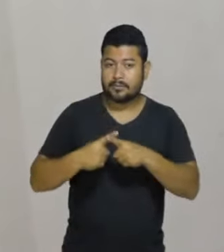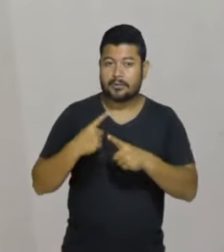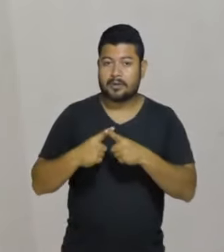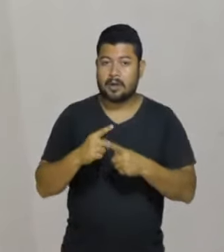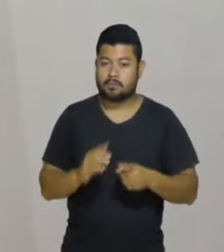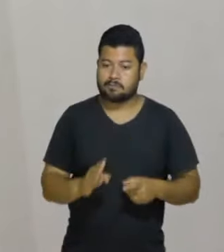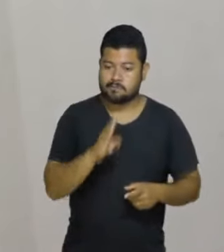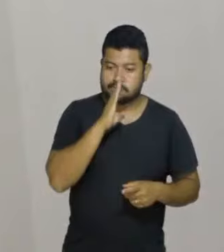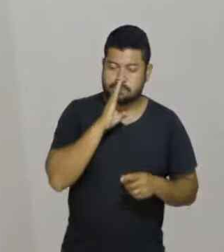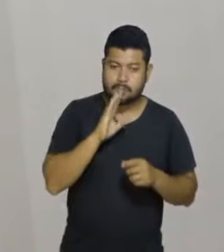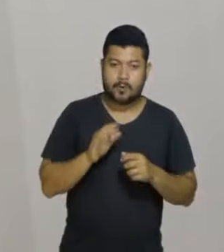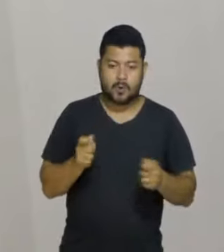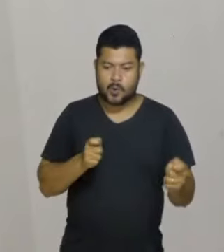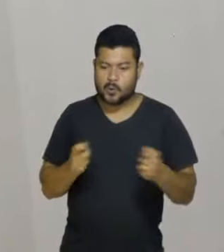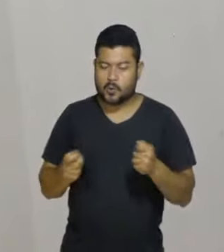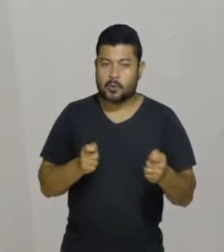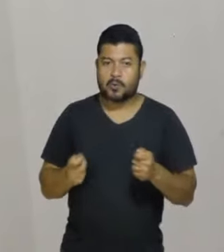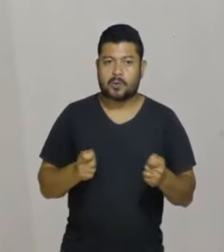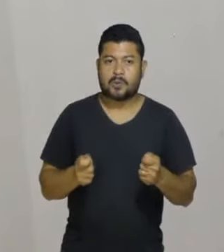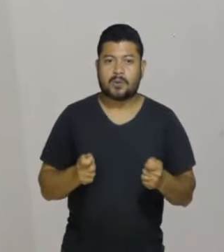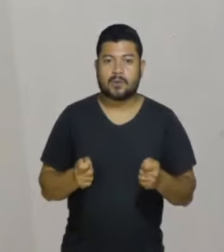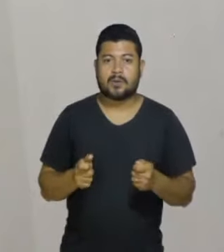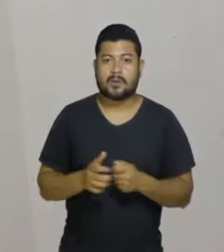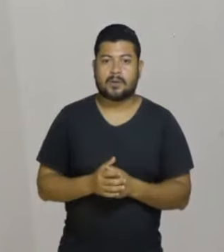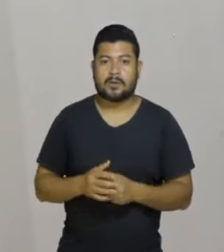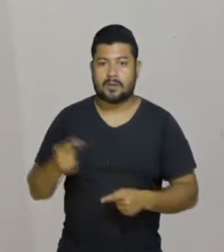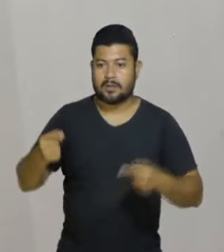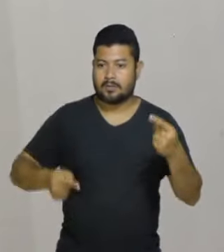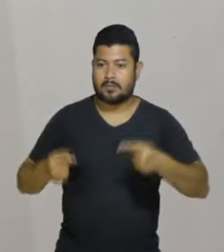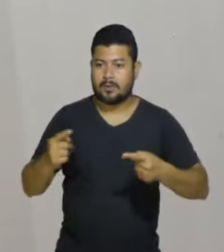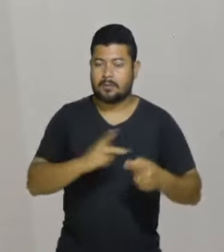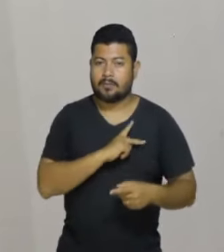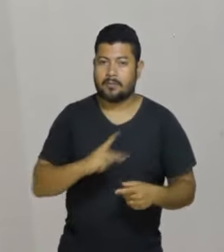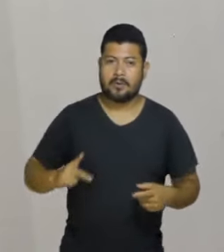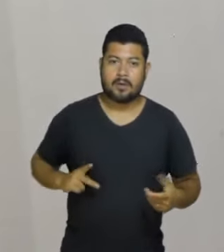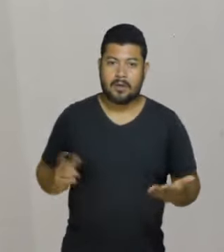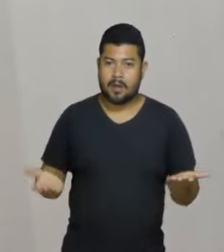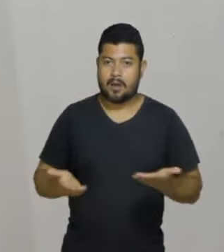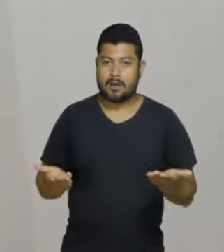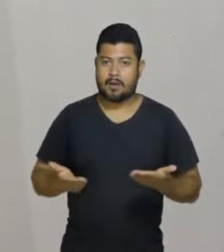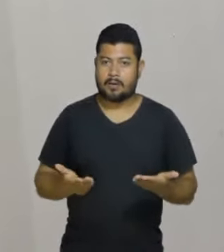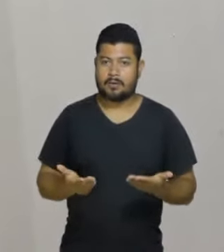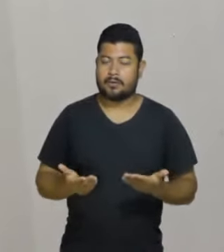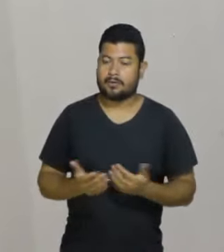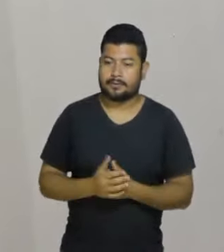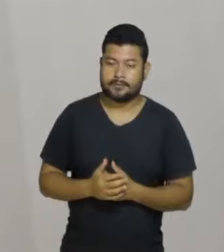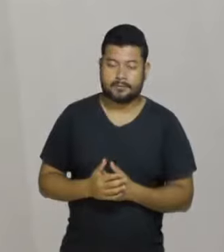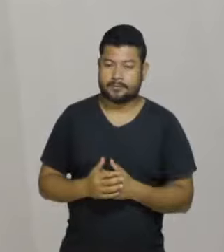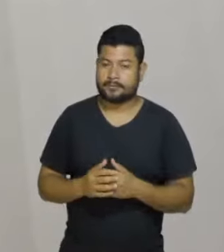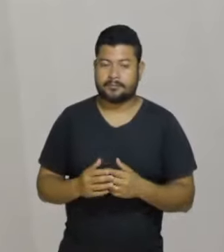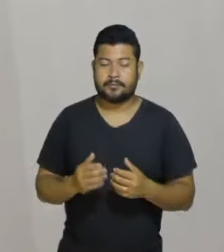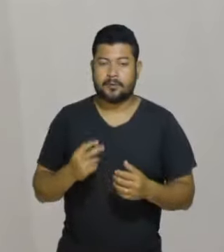ideias divergentes foram sufocadas e o debate público se tornou uma caricatura de si mesmo.